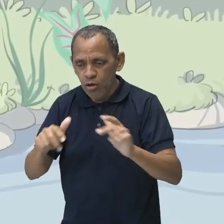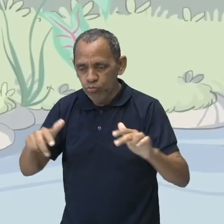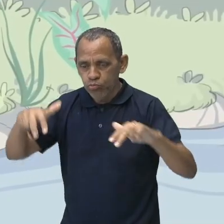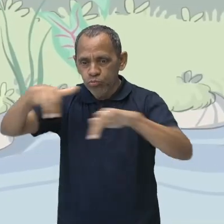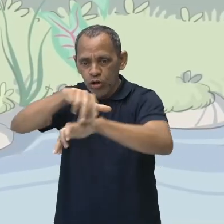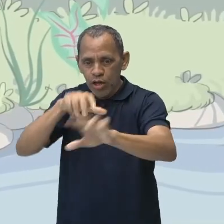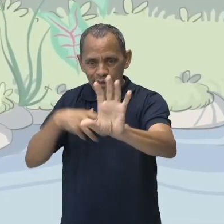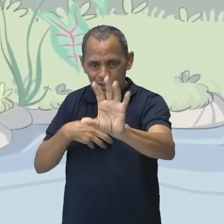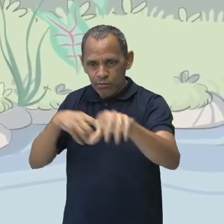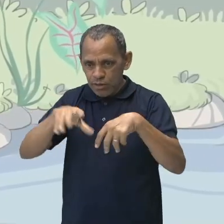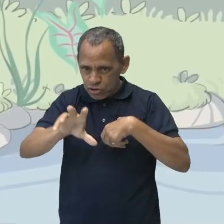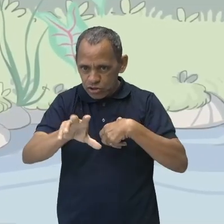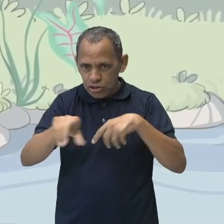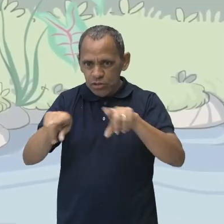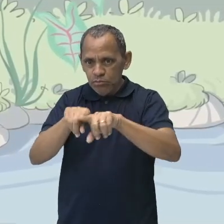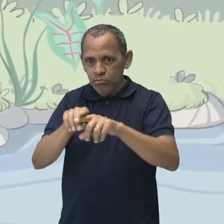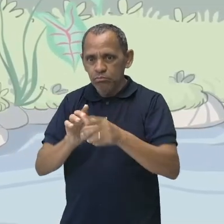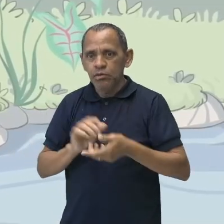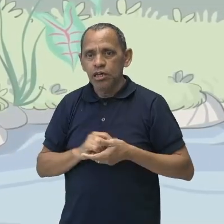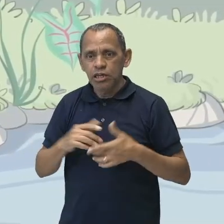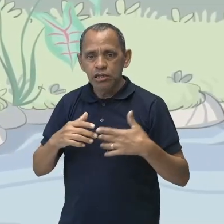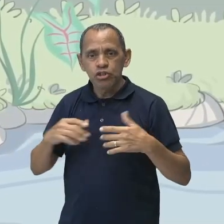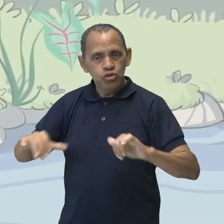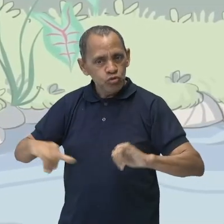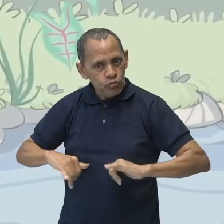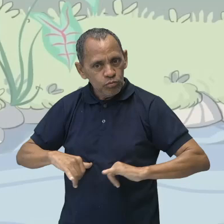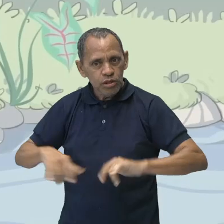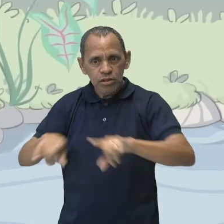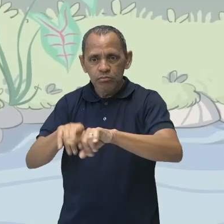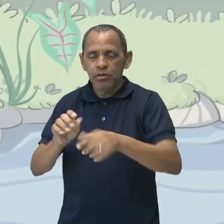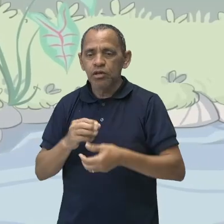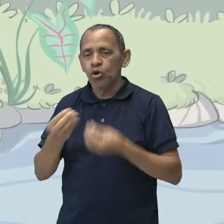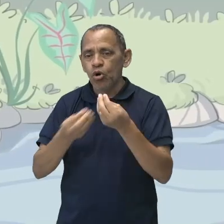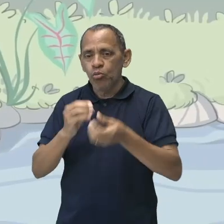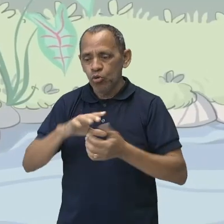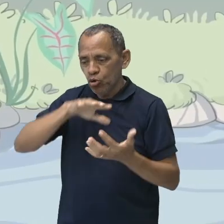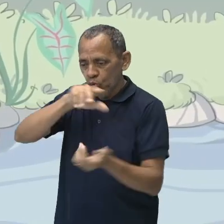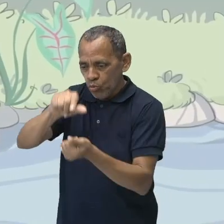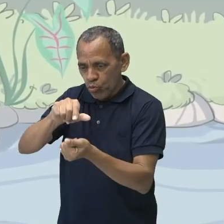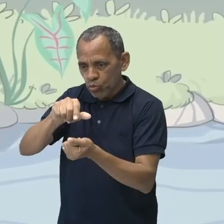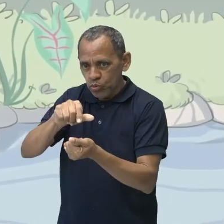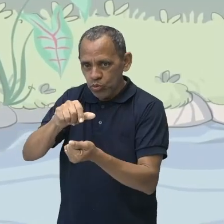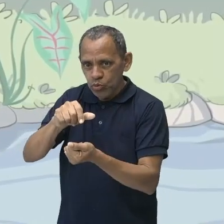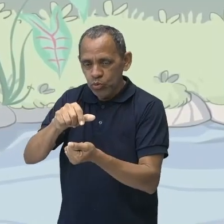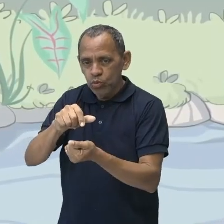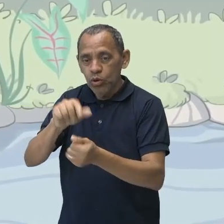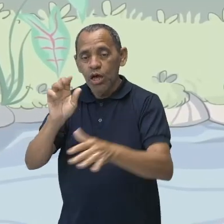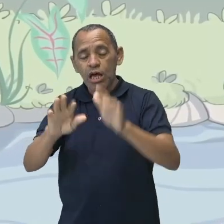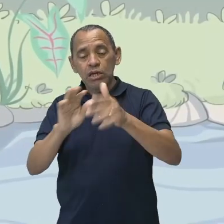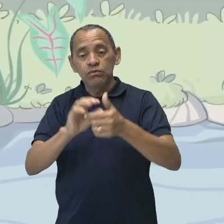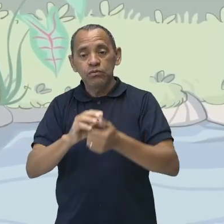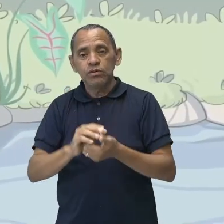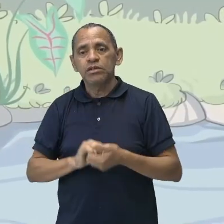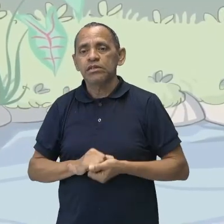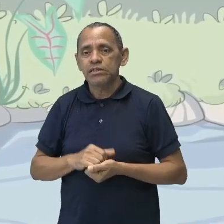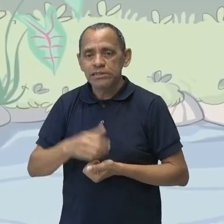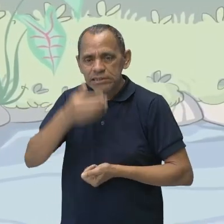vezes esquecemos de olhar para o próximo, que essa história nos inspire a valorizar a vida e o